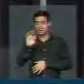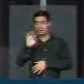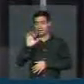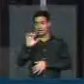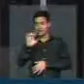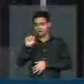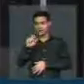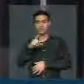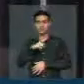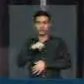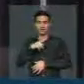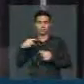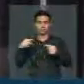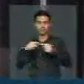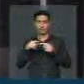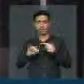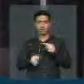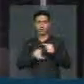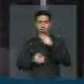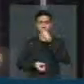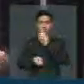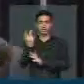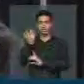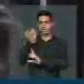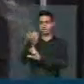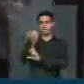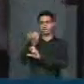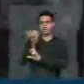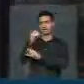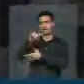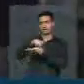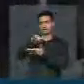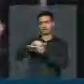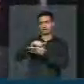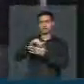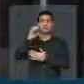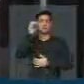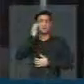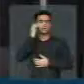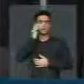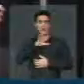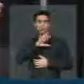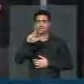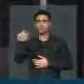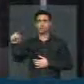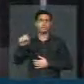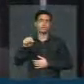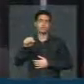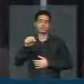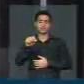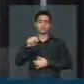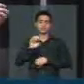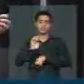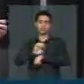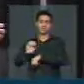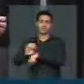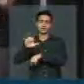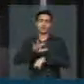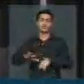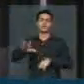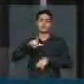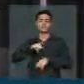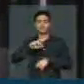a oportunidade de instalar as antenas de telefonia celular em todos os recantos do estado do Rio, e com